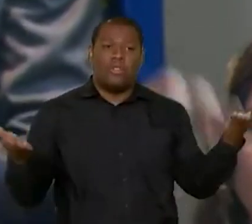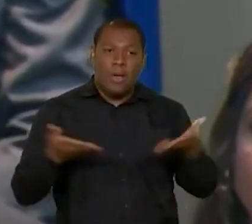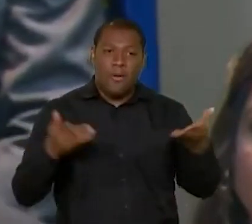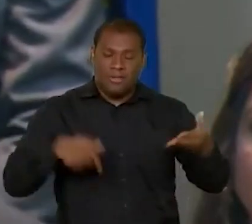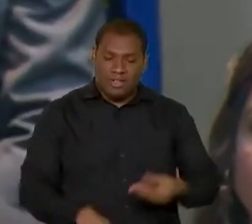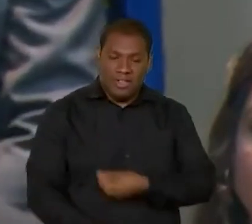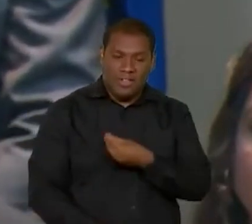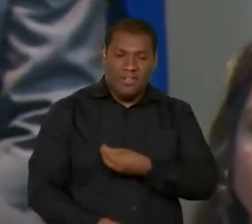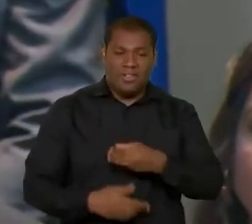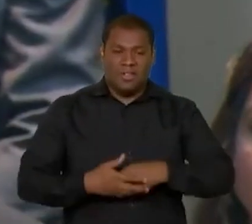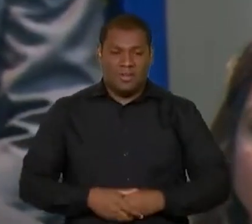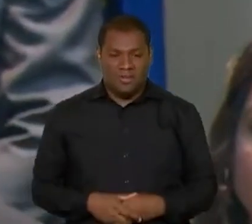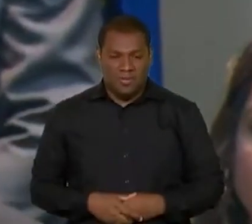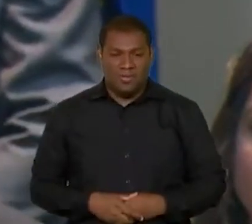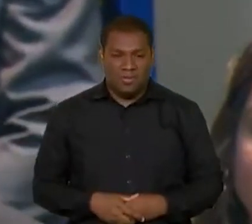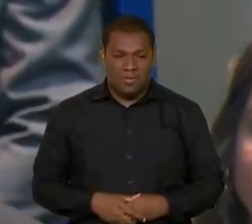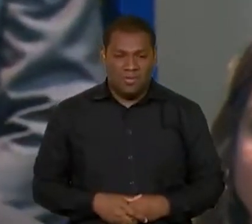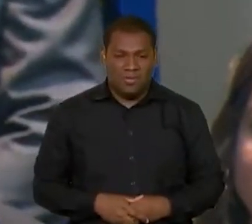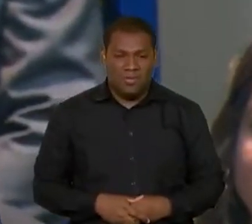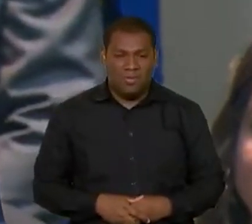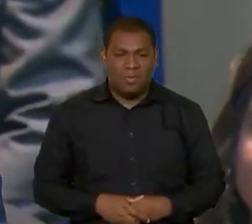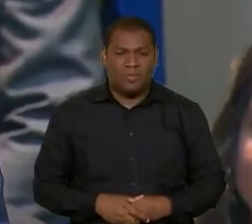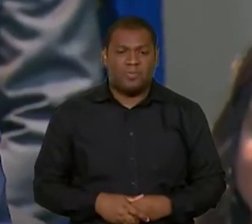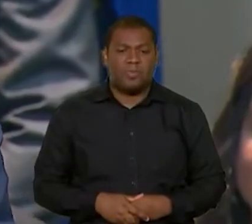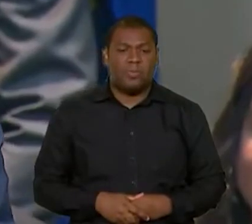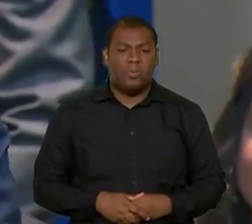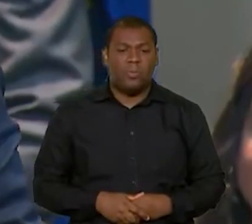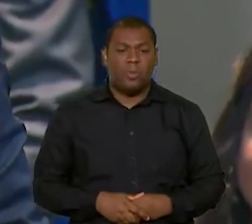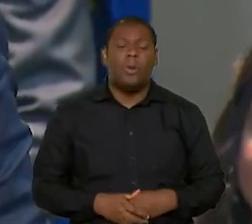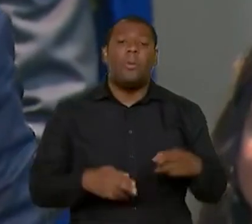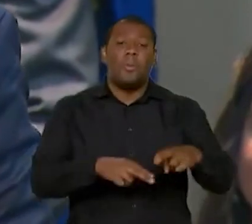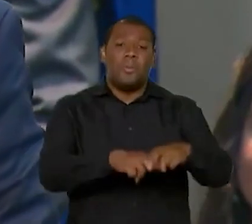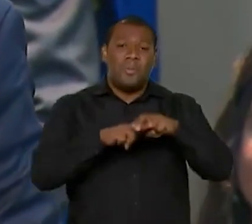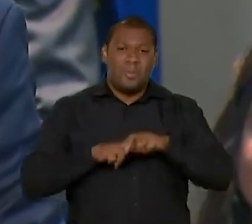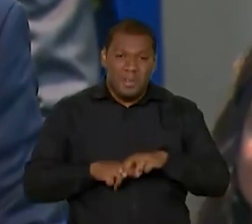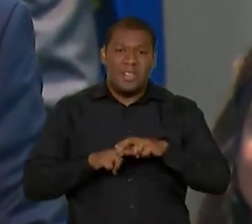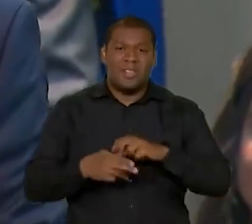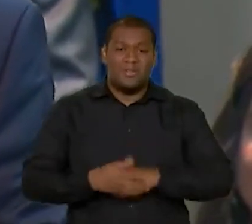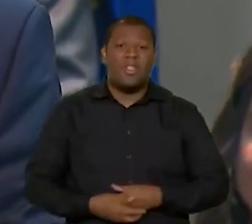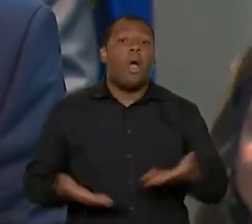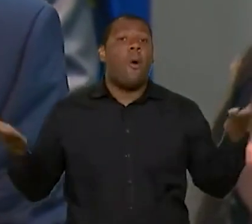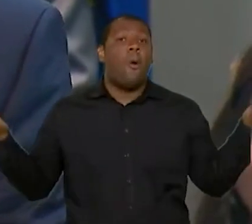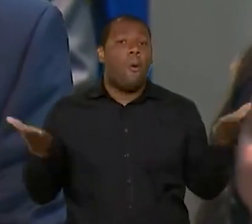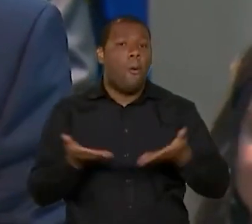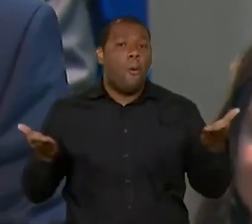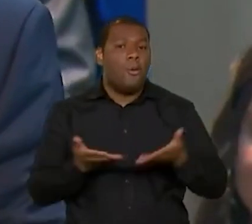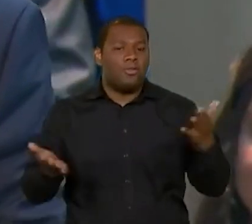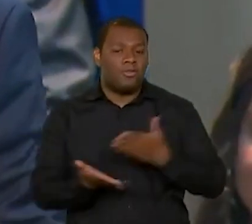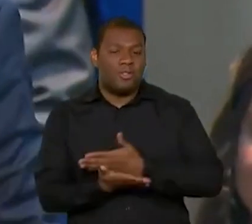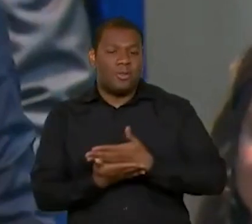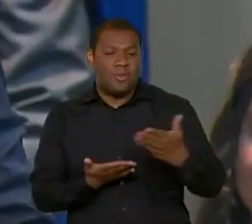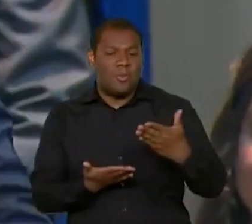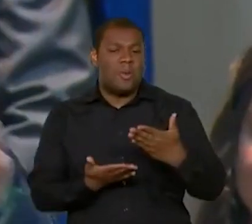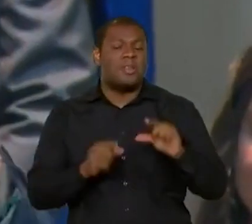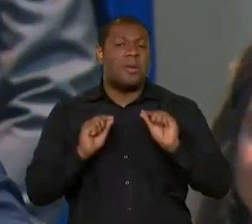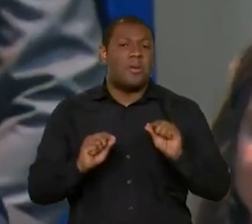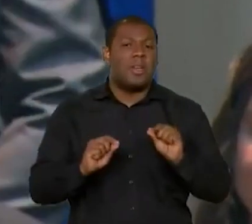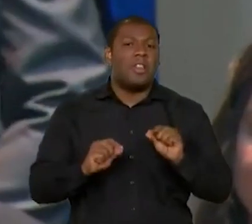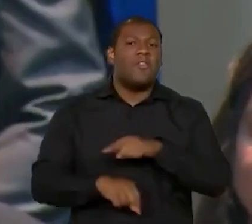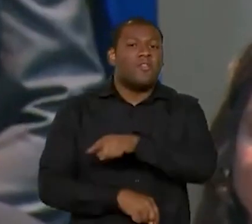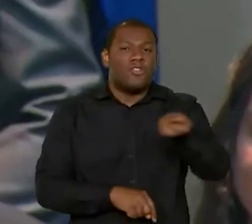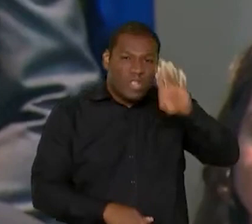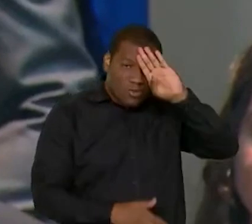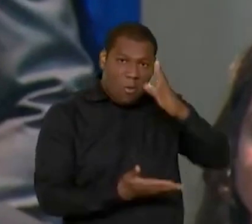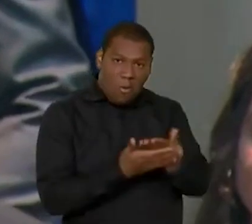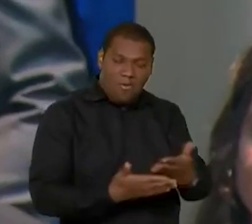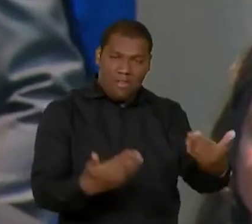tive na minha vida e irei levar nos próximos dias aqui. Por isso, meus amigos, a partir de hoje, confiem nesse jovem que aqui